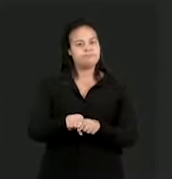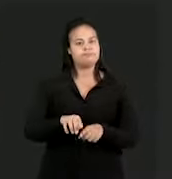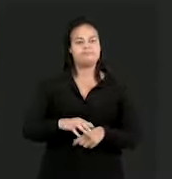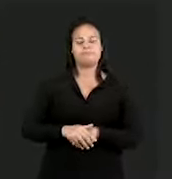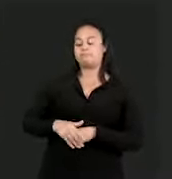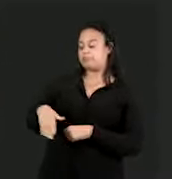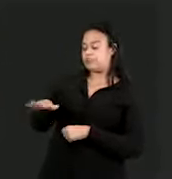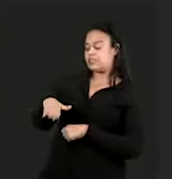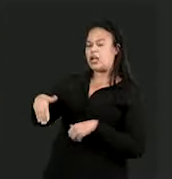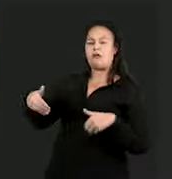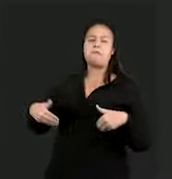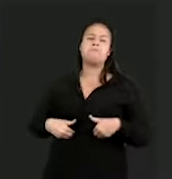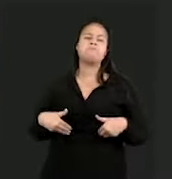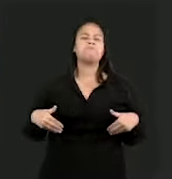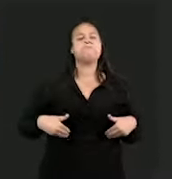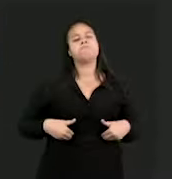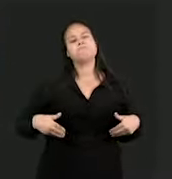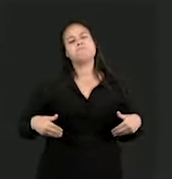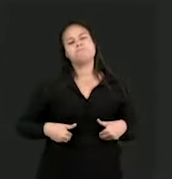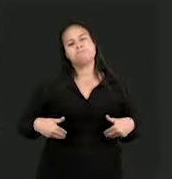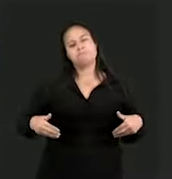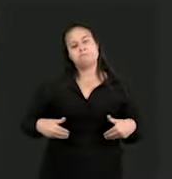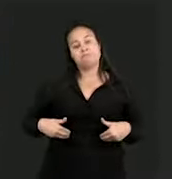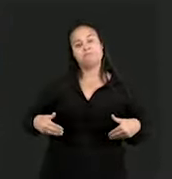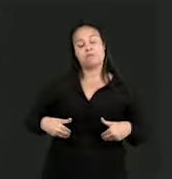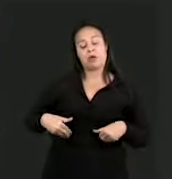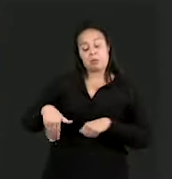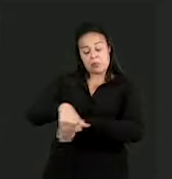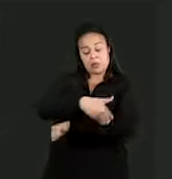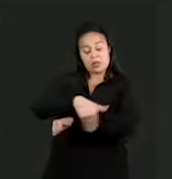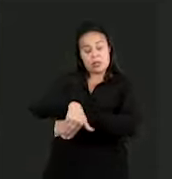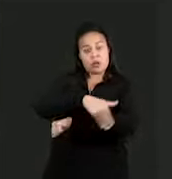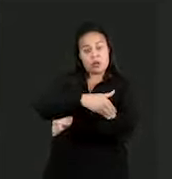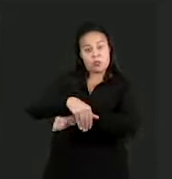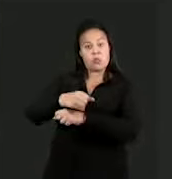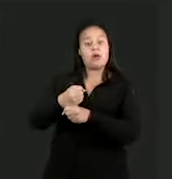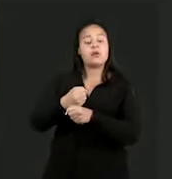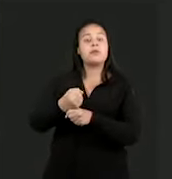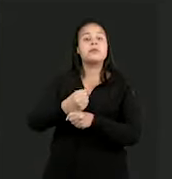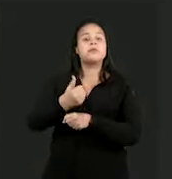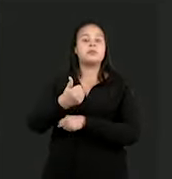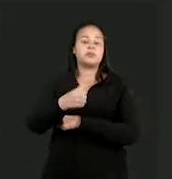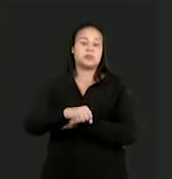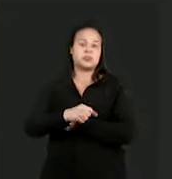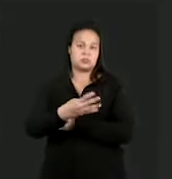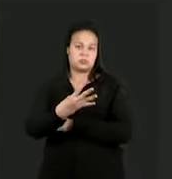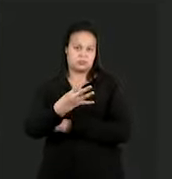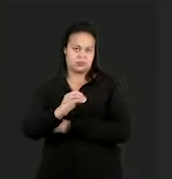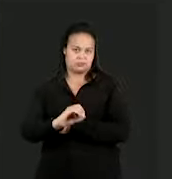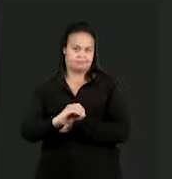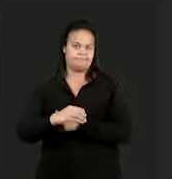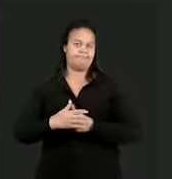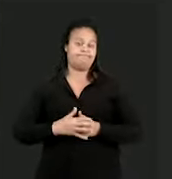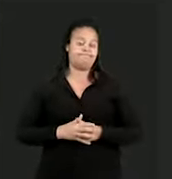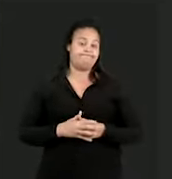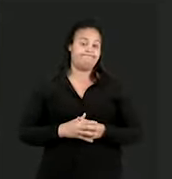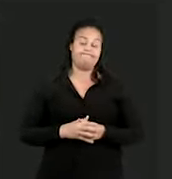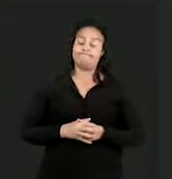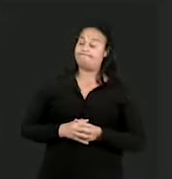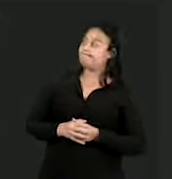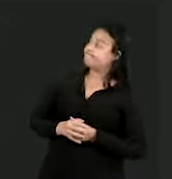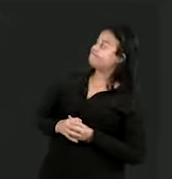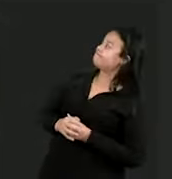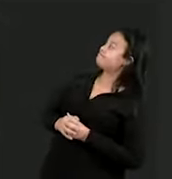Crianças famintas em uma das ruas do gueto de Varsóvia em 1940. Gente, eu acho que